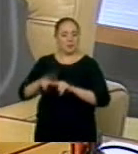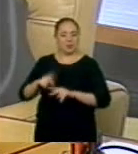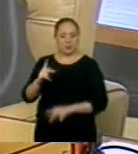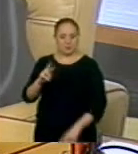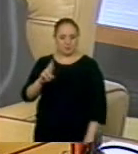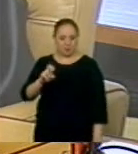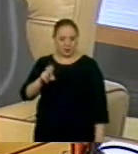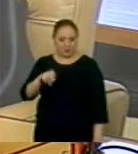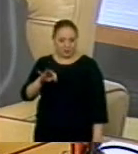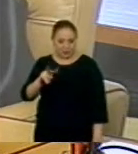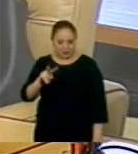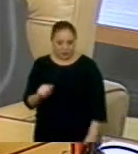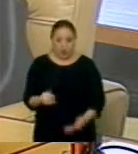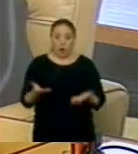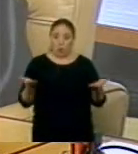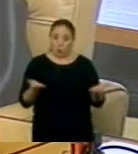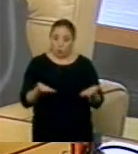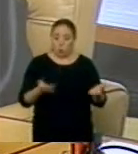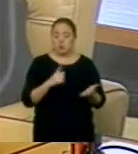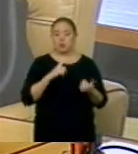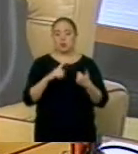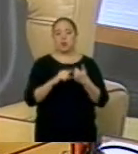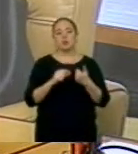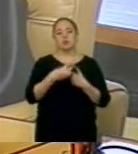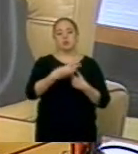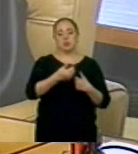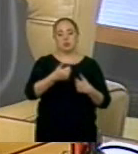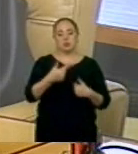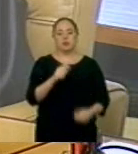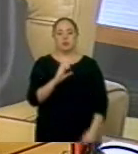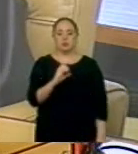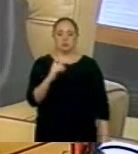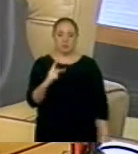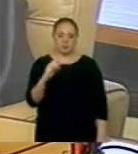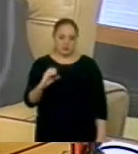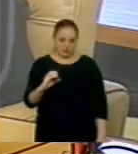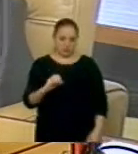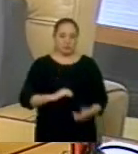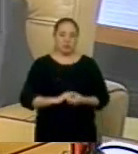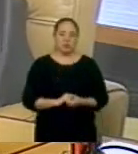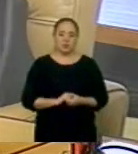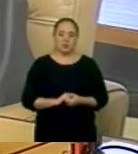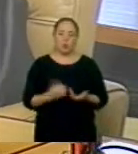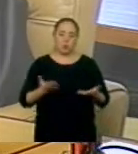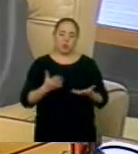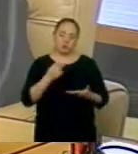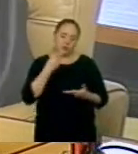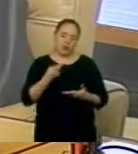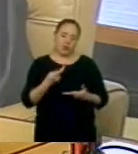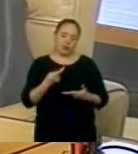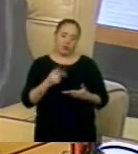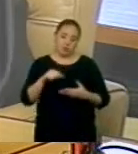preventiva, hoje previstos no artigo 312 do Código de Processo Penal, hoje que digo após